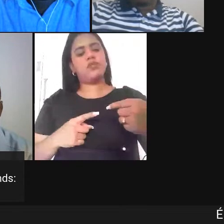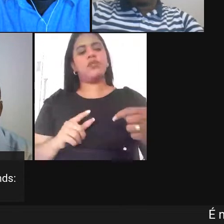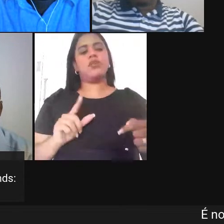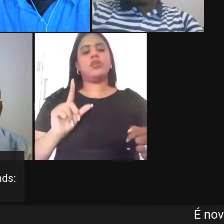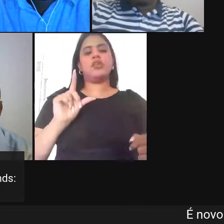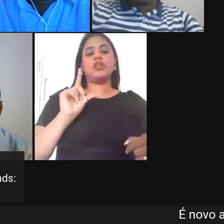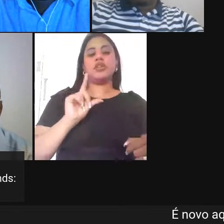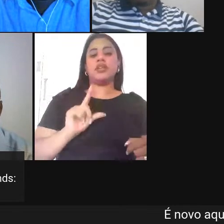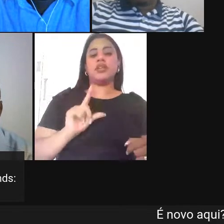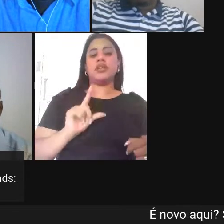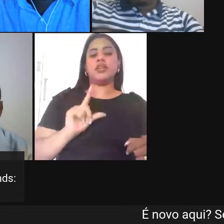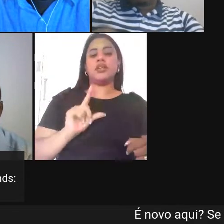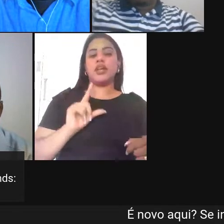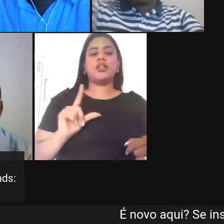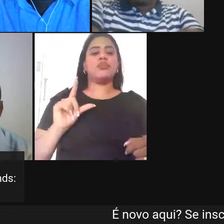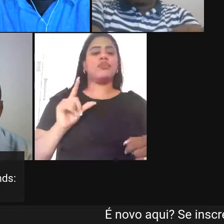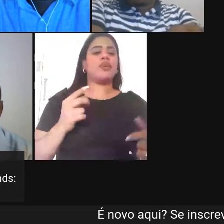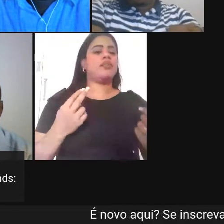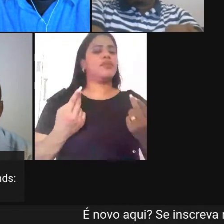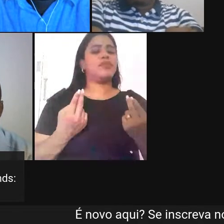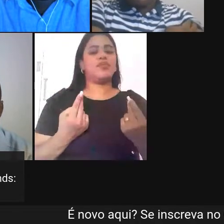literatura não foge à regra.